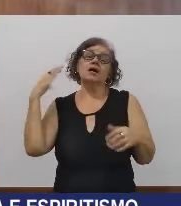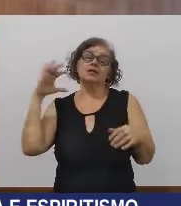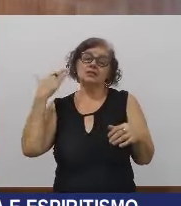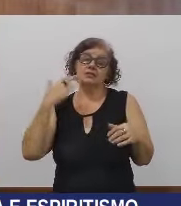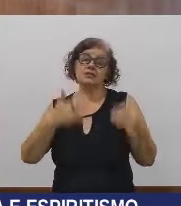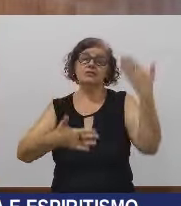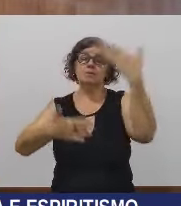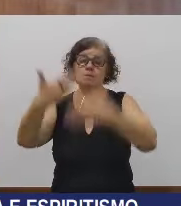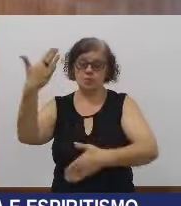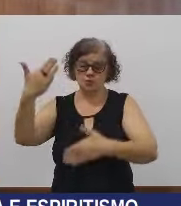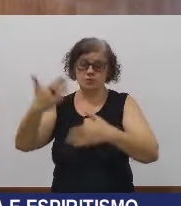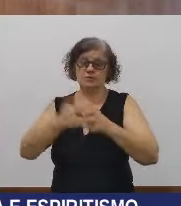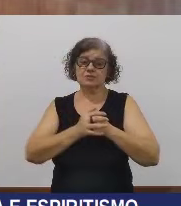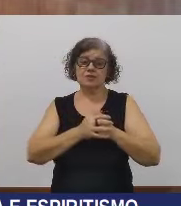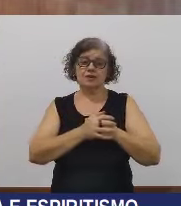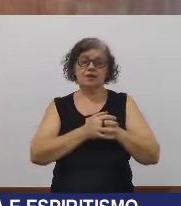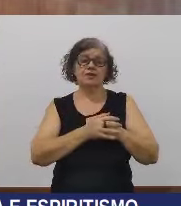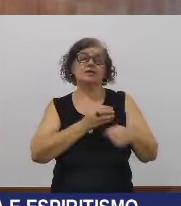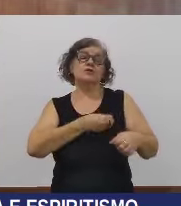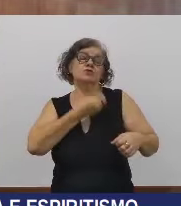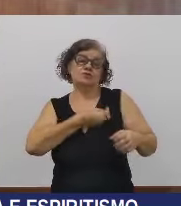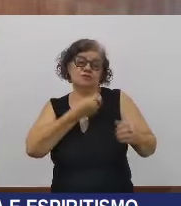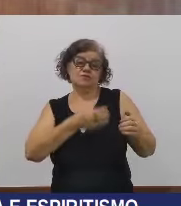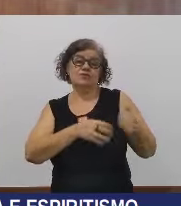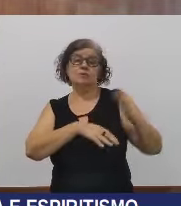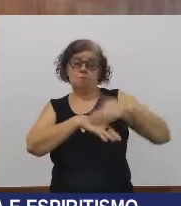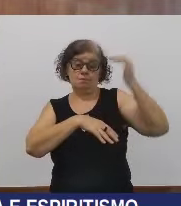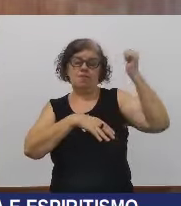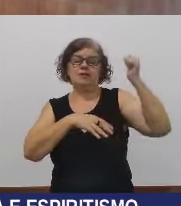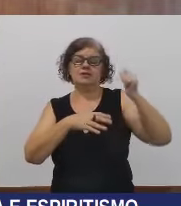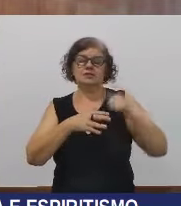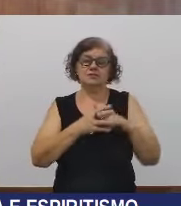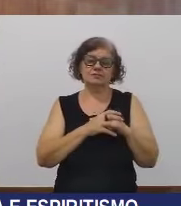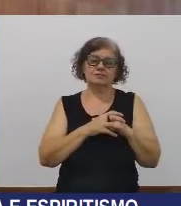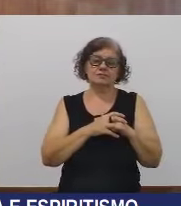A ciência comprova que estamos vivendo mais, não é?